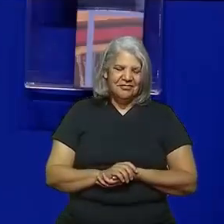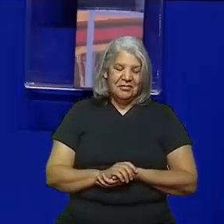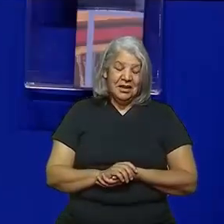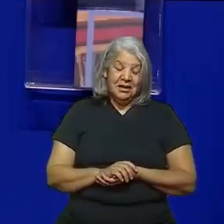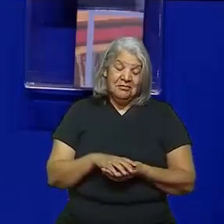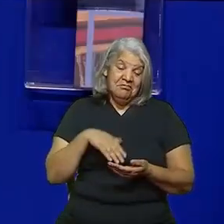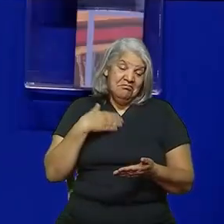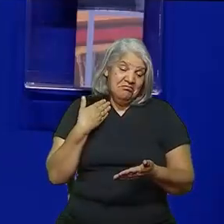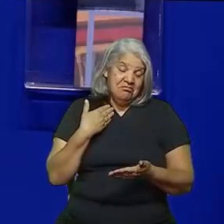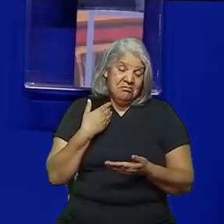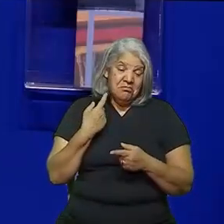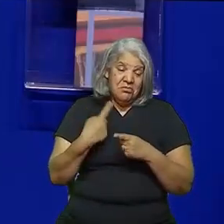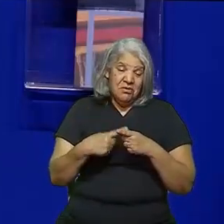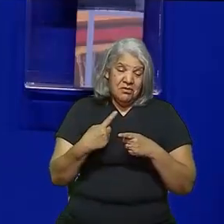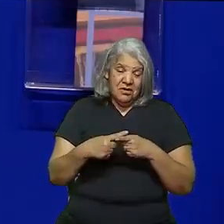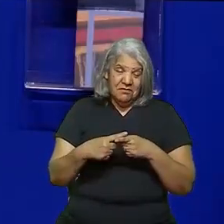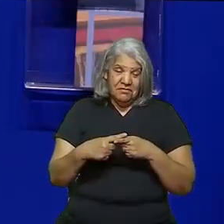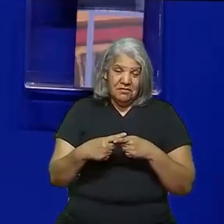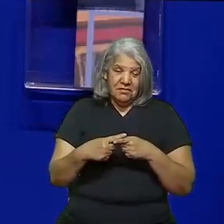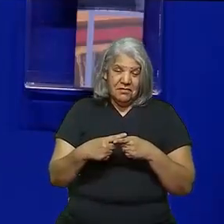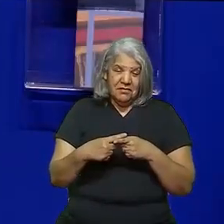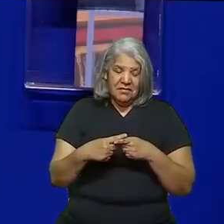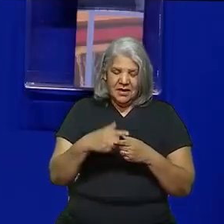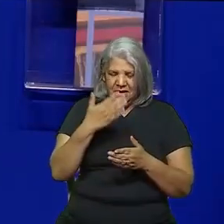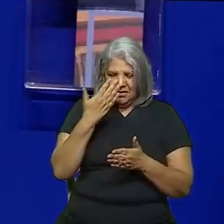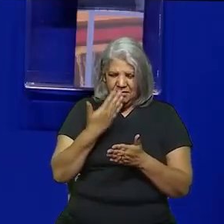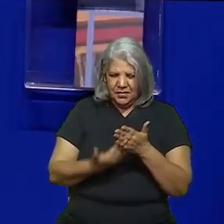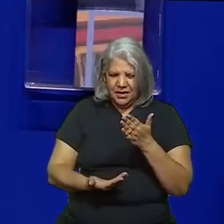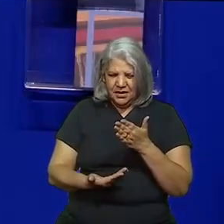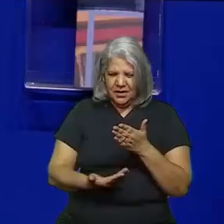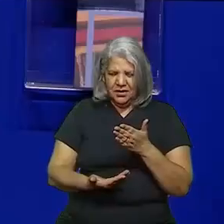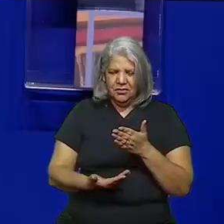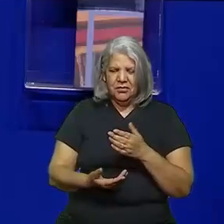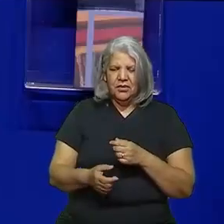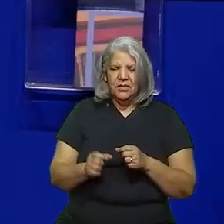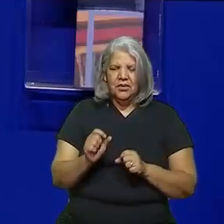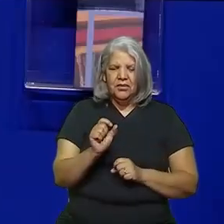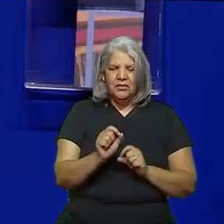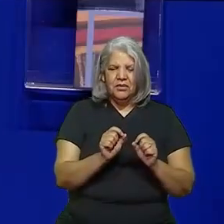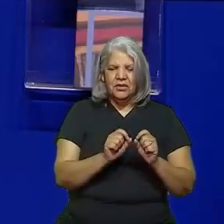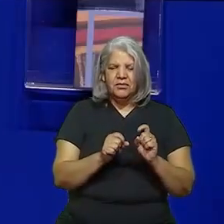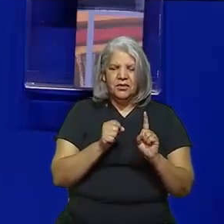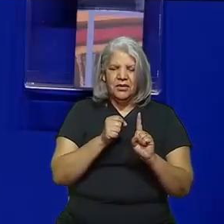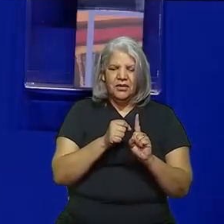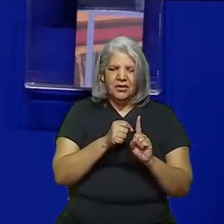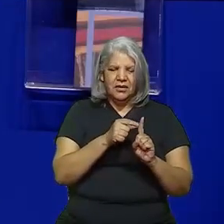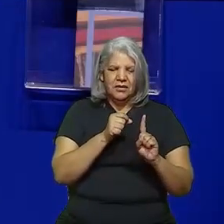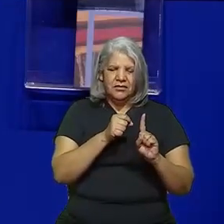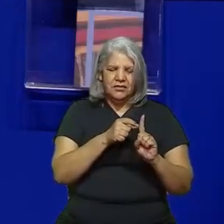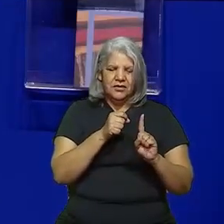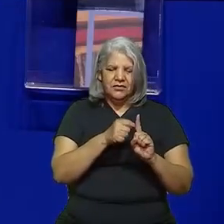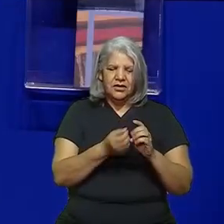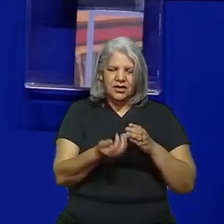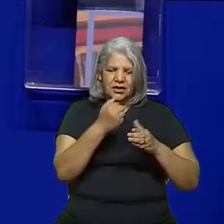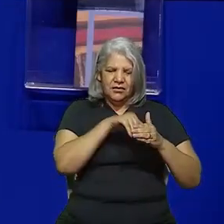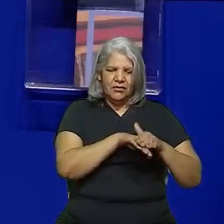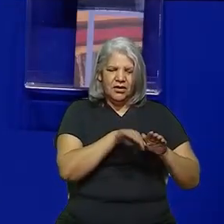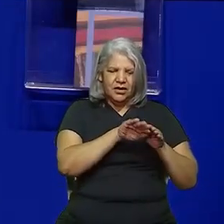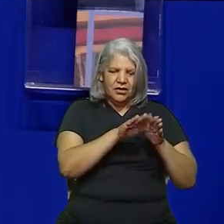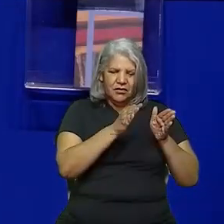ele perdeu umas bolinhas de vidro que estavam lá numa caixinha